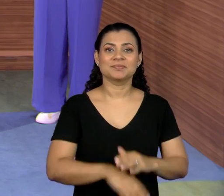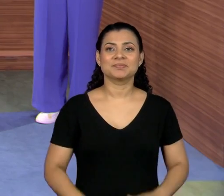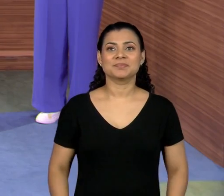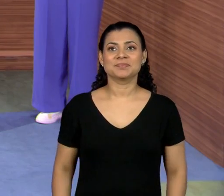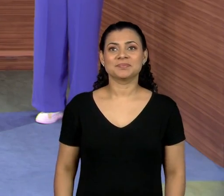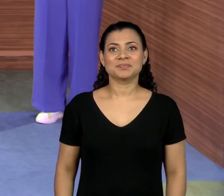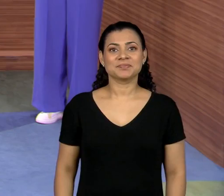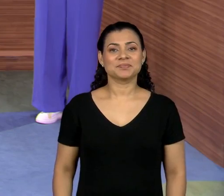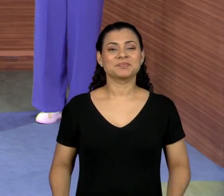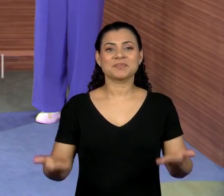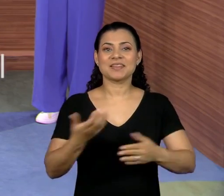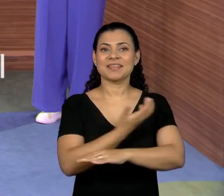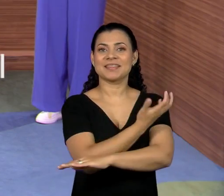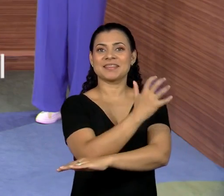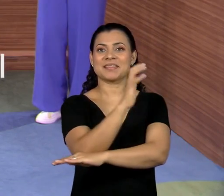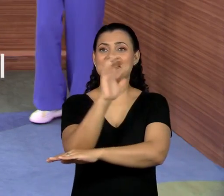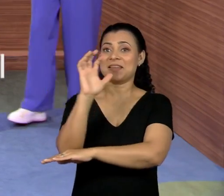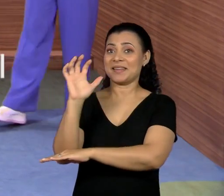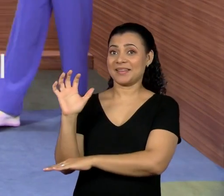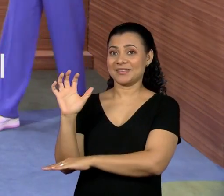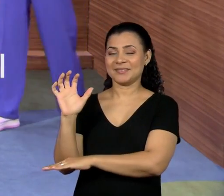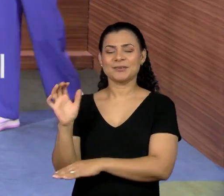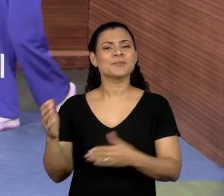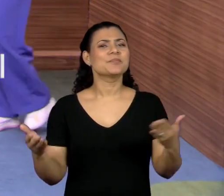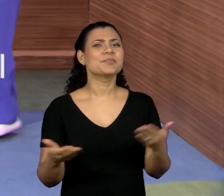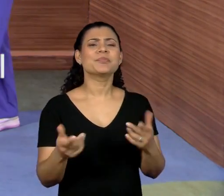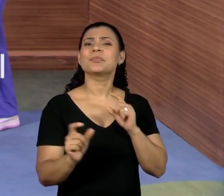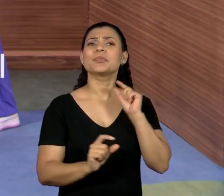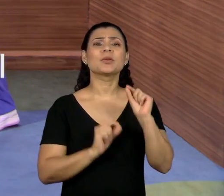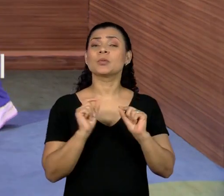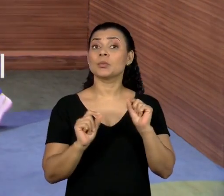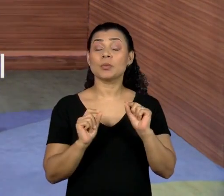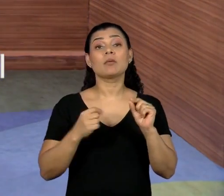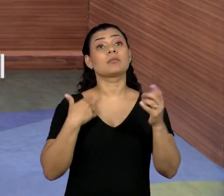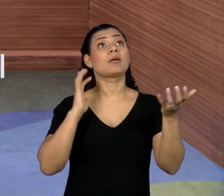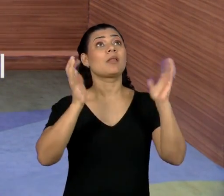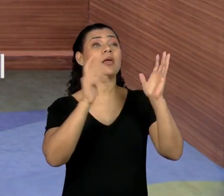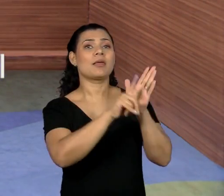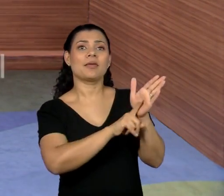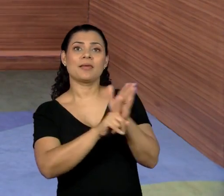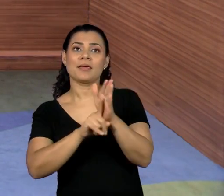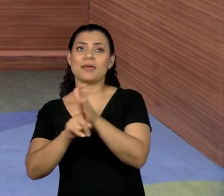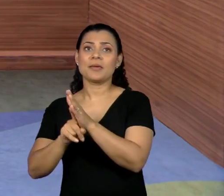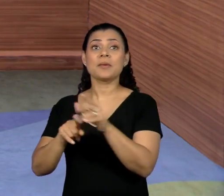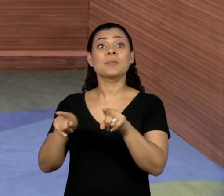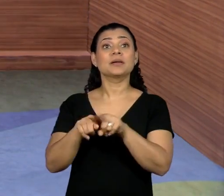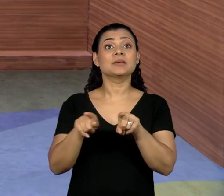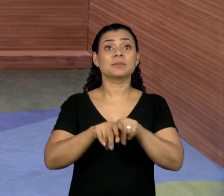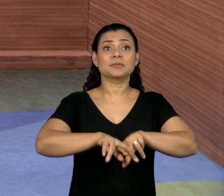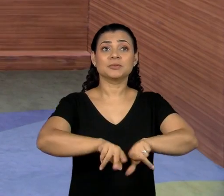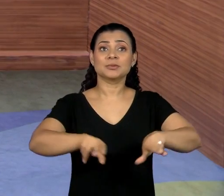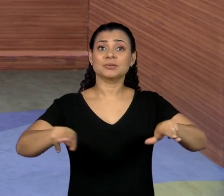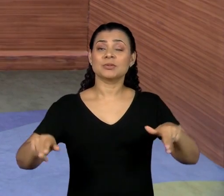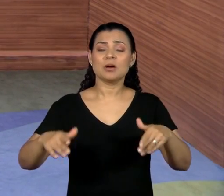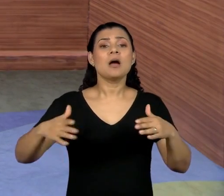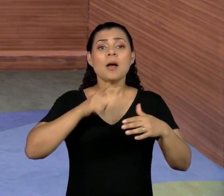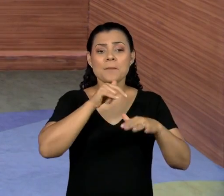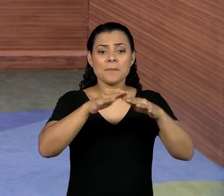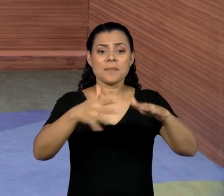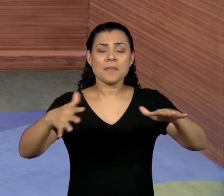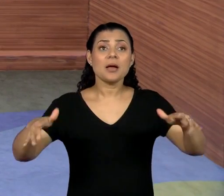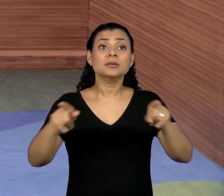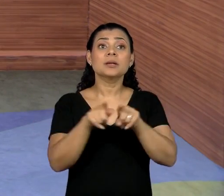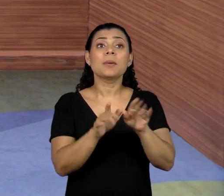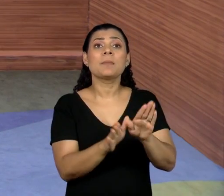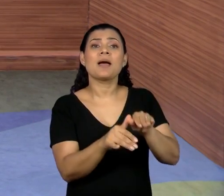Está no ar o Repórter Eco. Com o balanço da Conferência do Clima, o potencial dos ecossistemas marinhos e o pássaro que